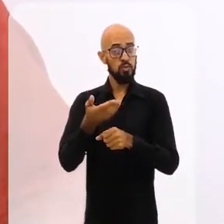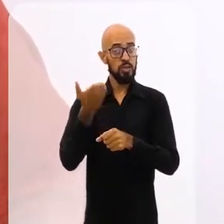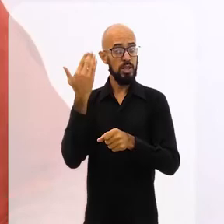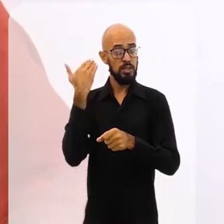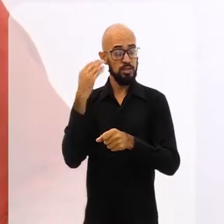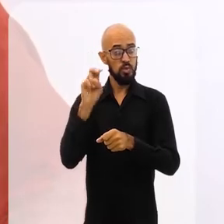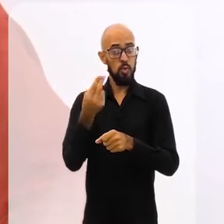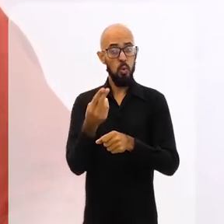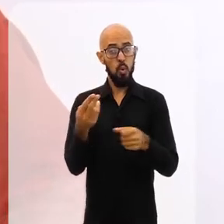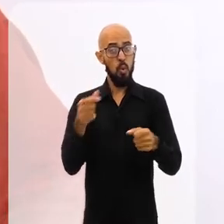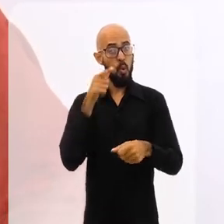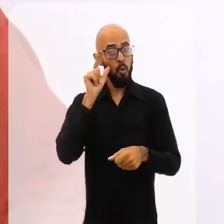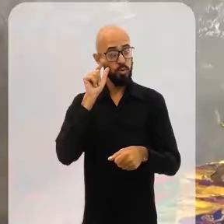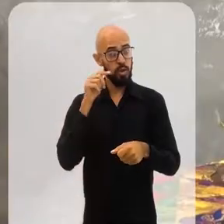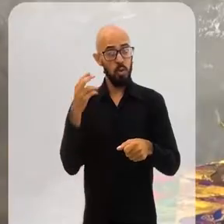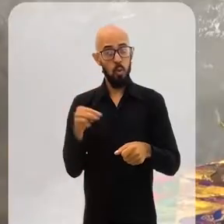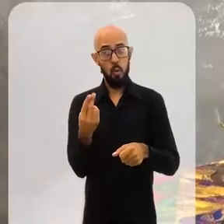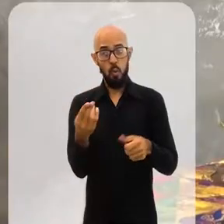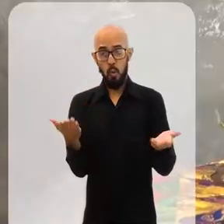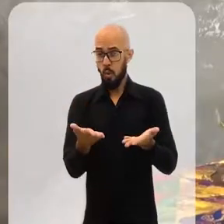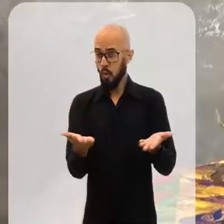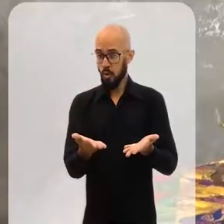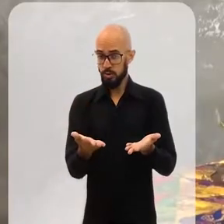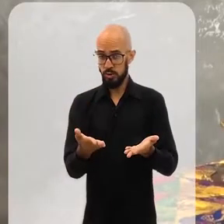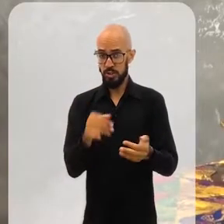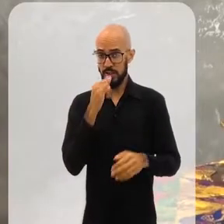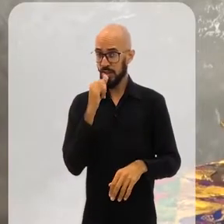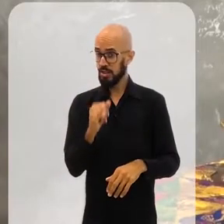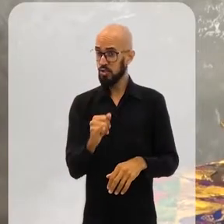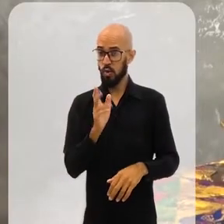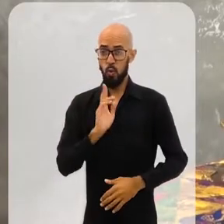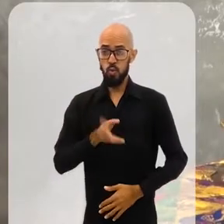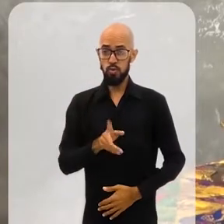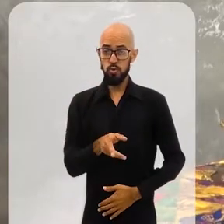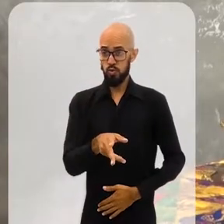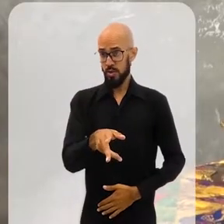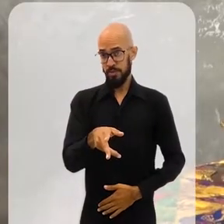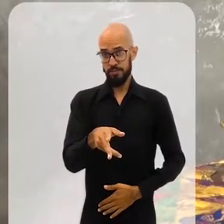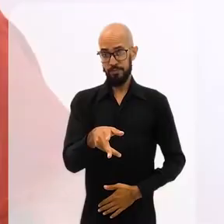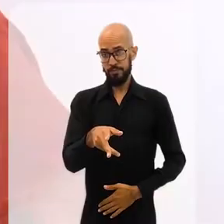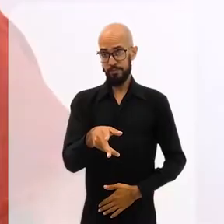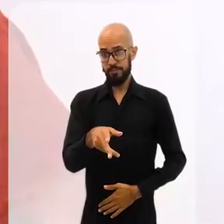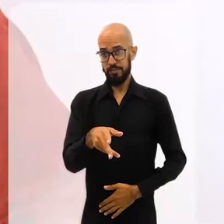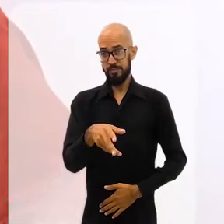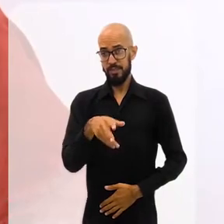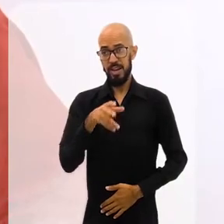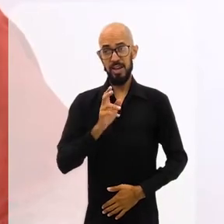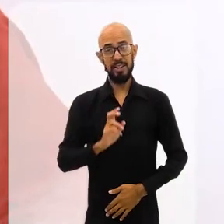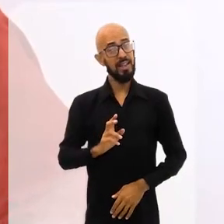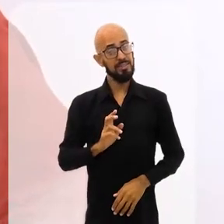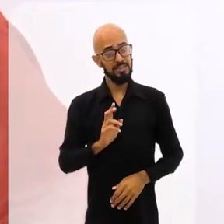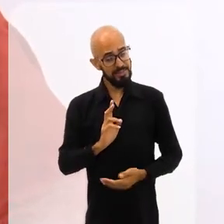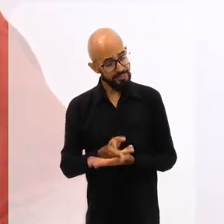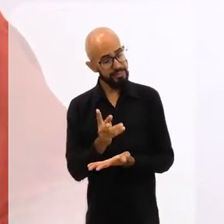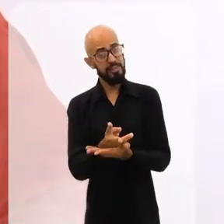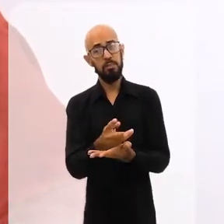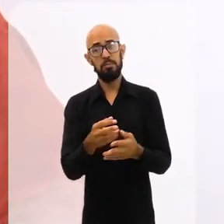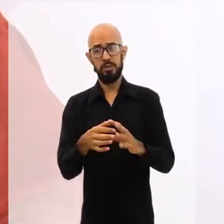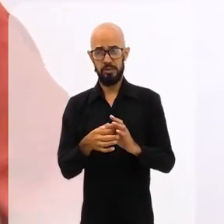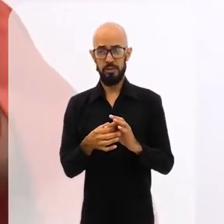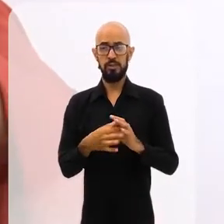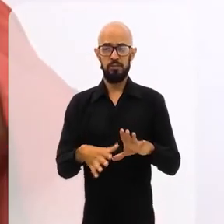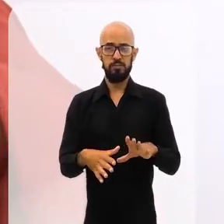ou ontem, ou agora. Tá? Porque essa energia, ela não tem. Ela está sempre